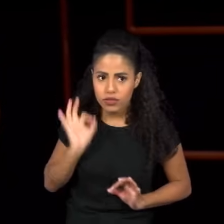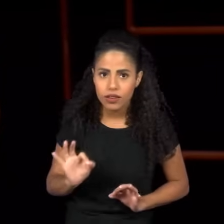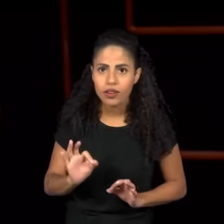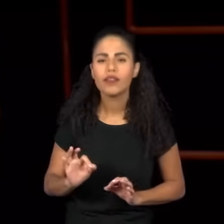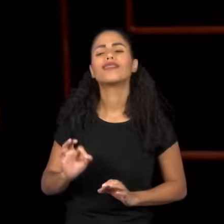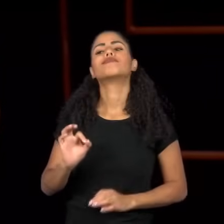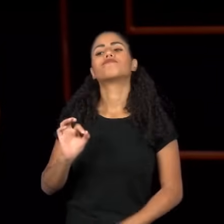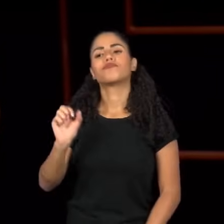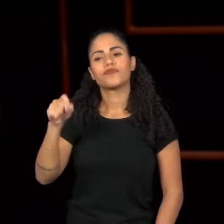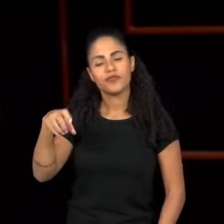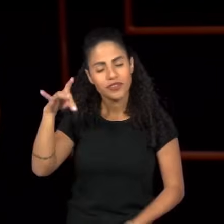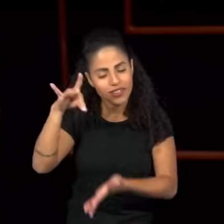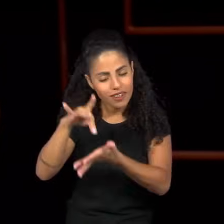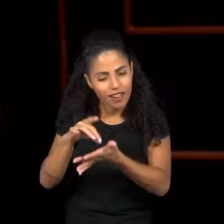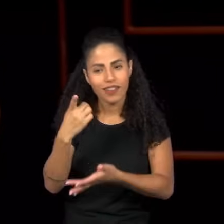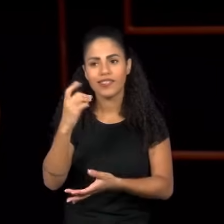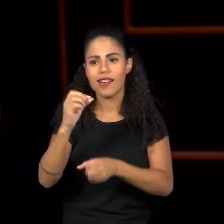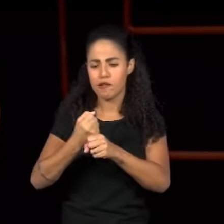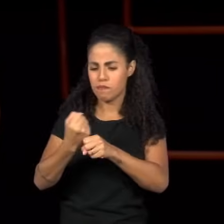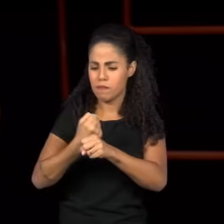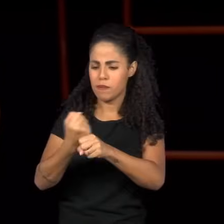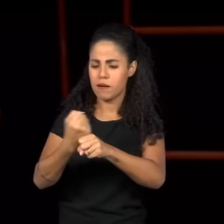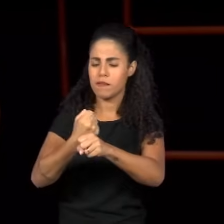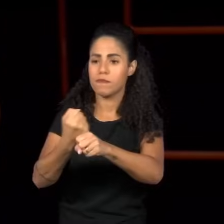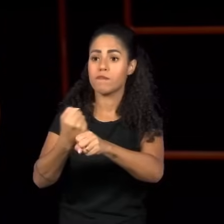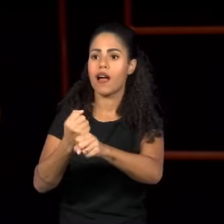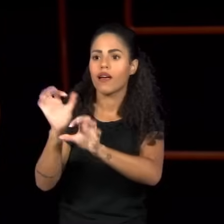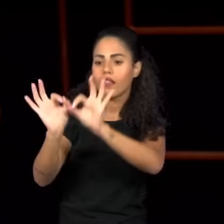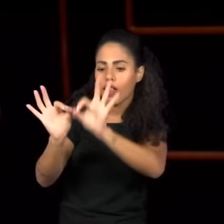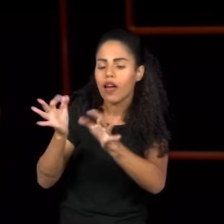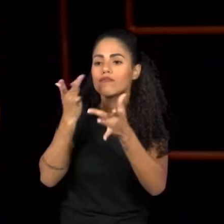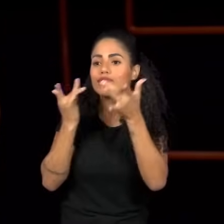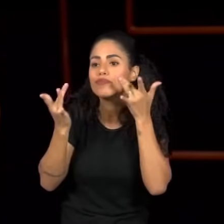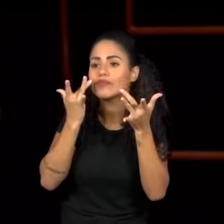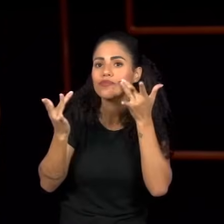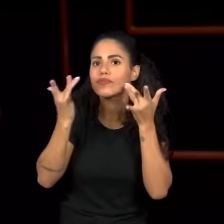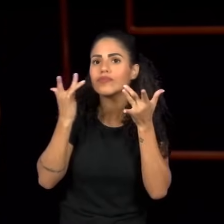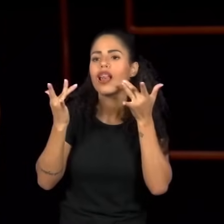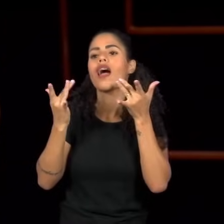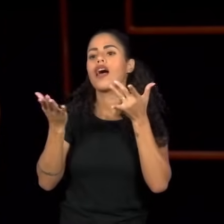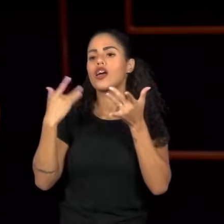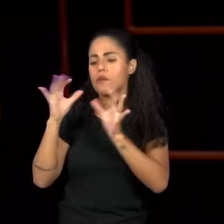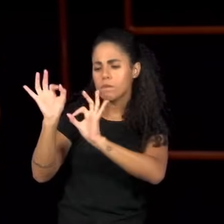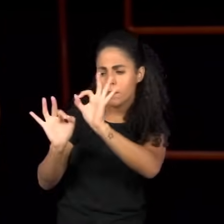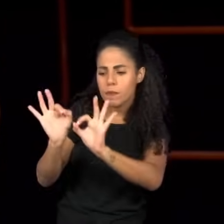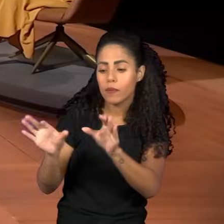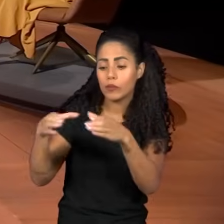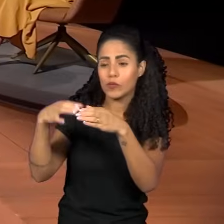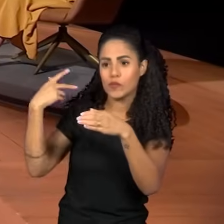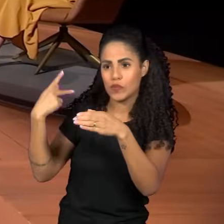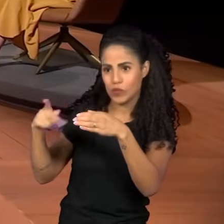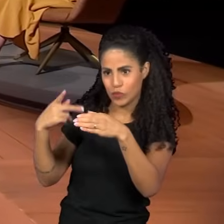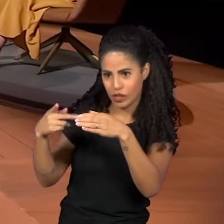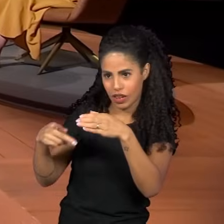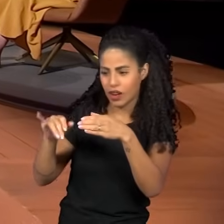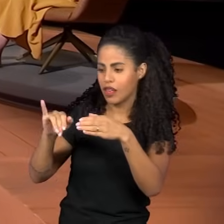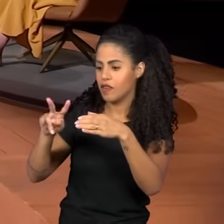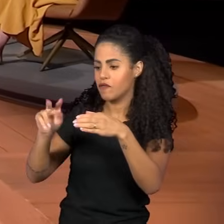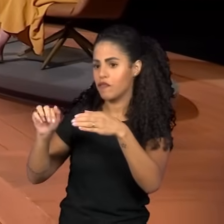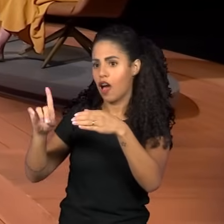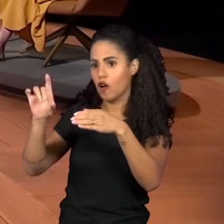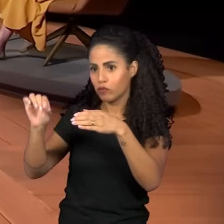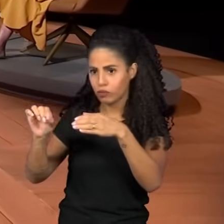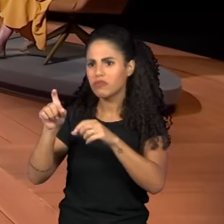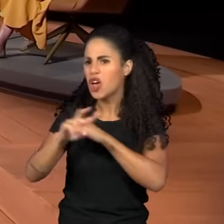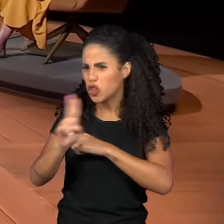10 anos depois, ele remontou Fedra, ele tinha feito a montagem no Rio, com um grupo dele, que eu não sei se eu posso falar o